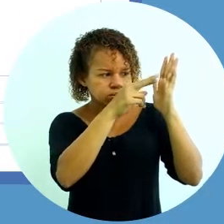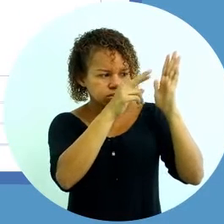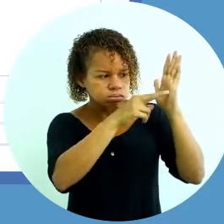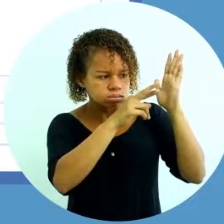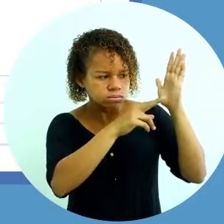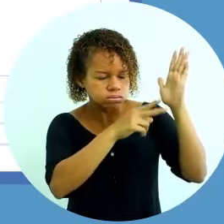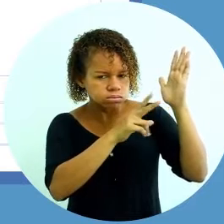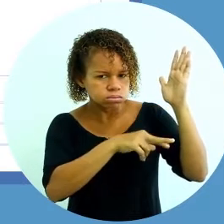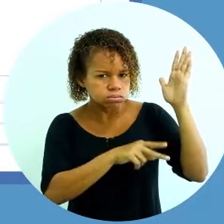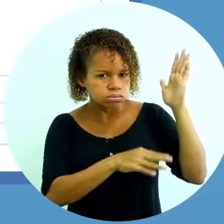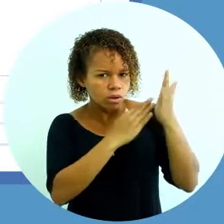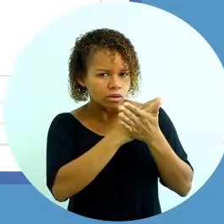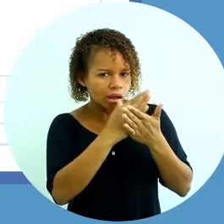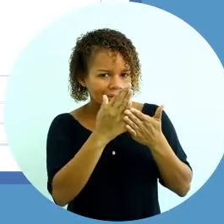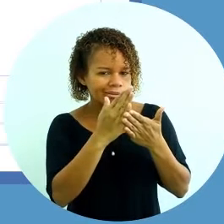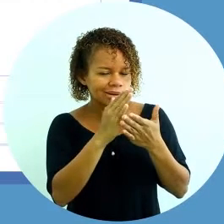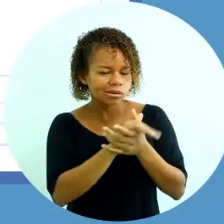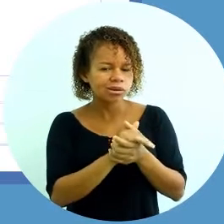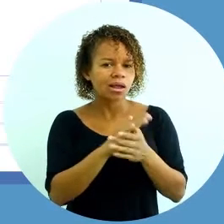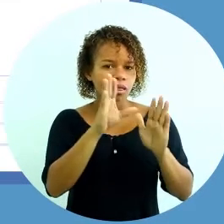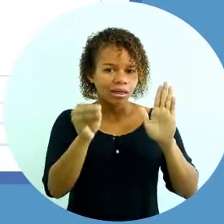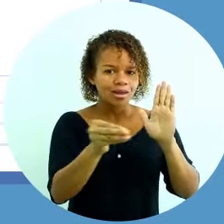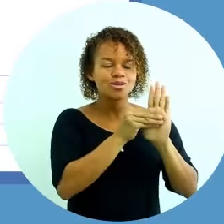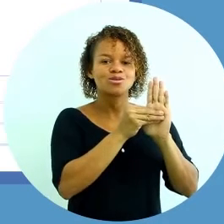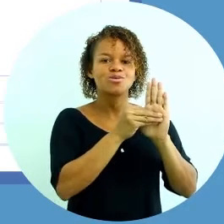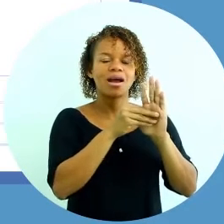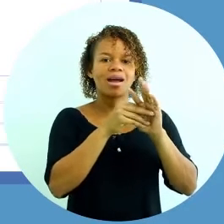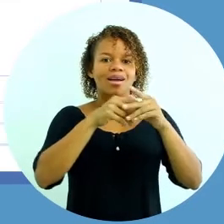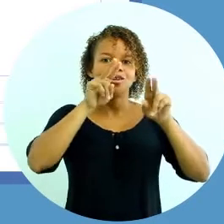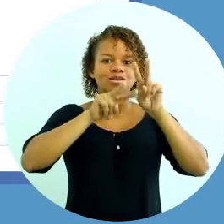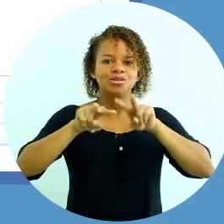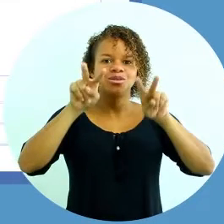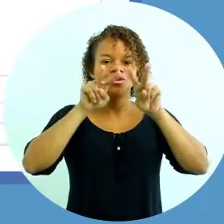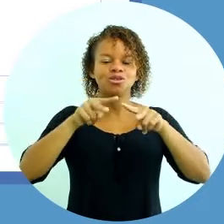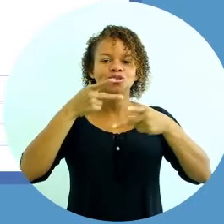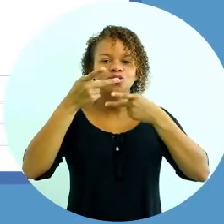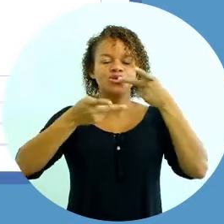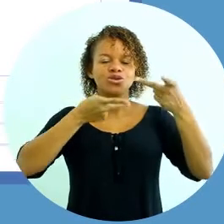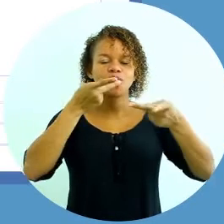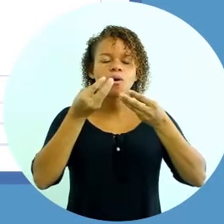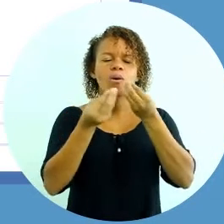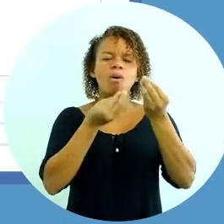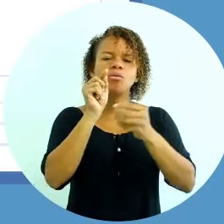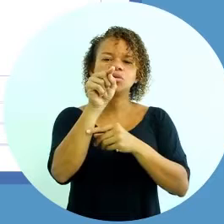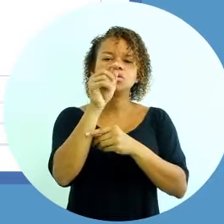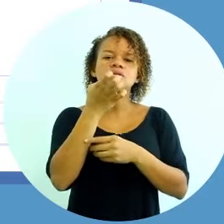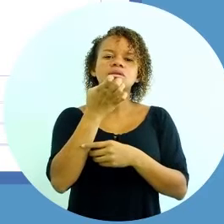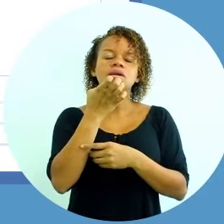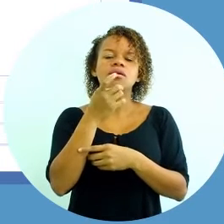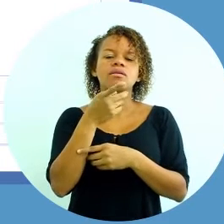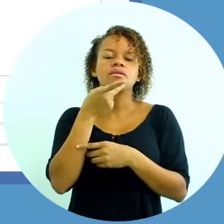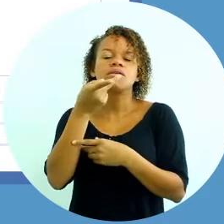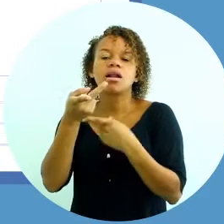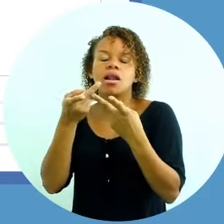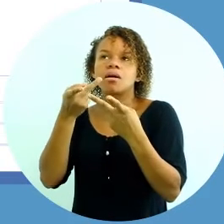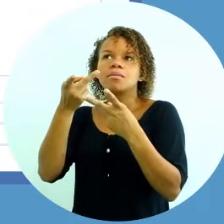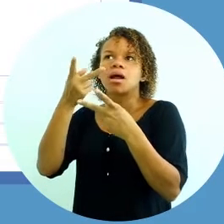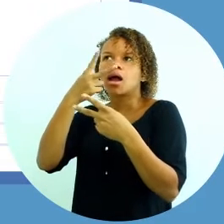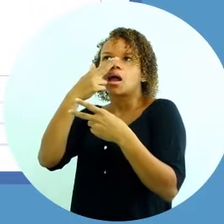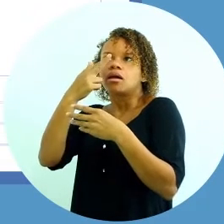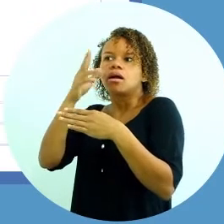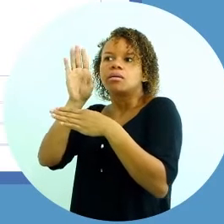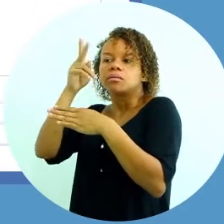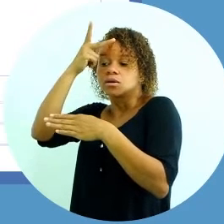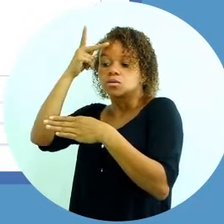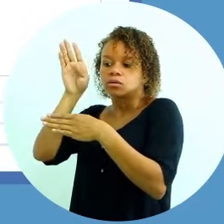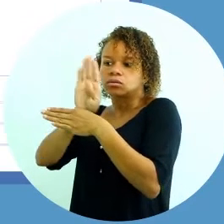sua história, da sua sinopse, que contém a sua narrativa, ou seja, como você quer falar